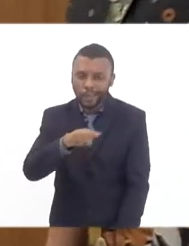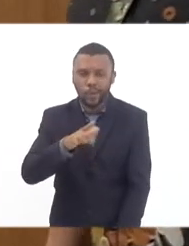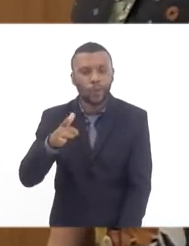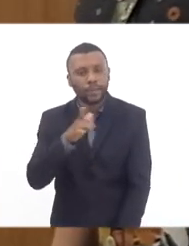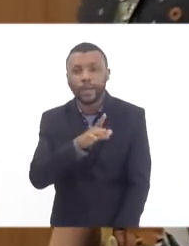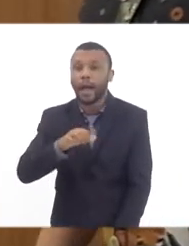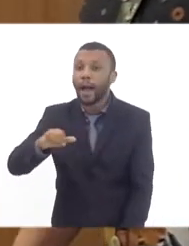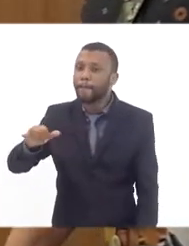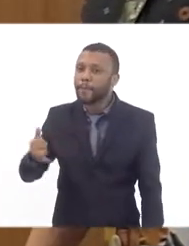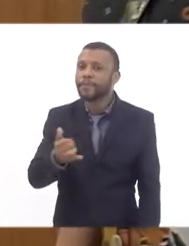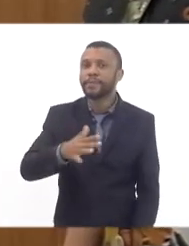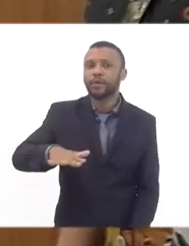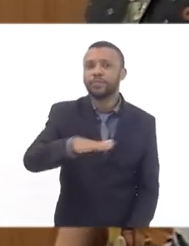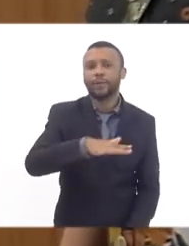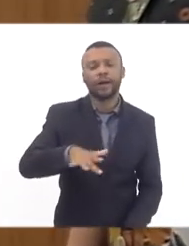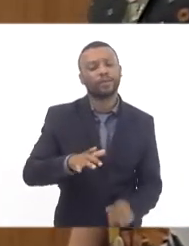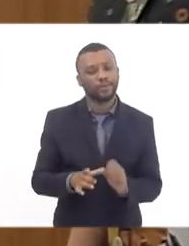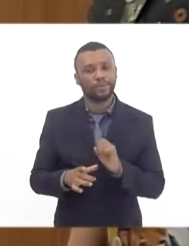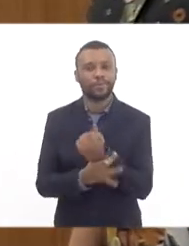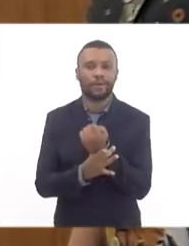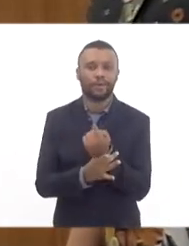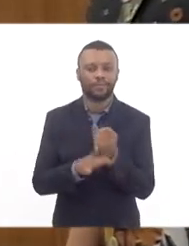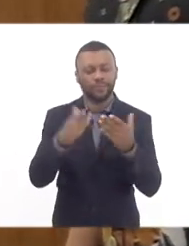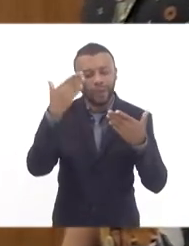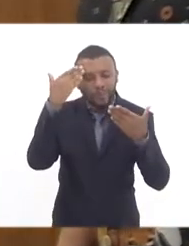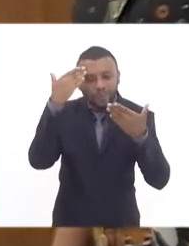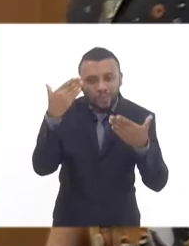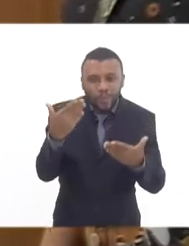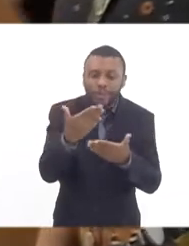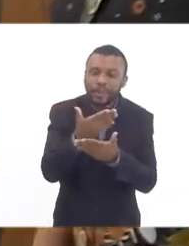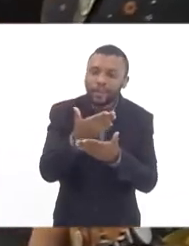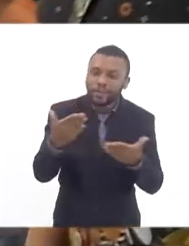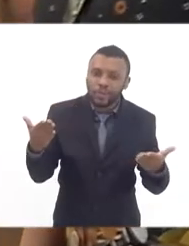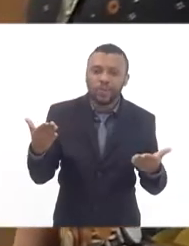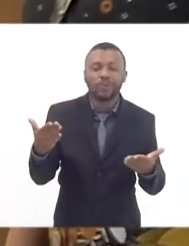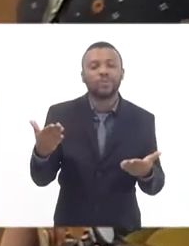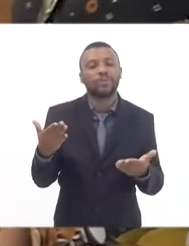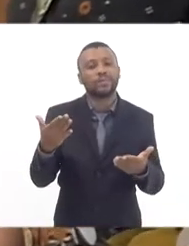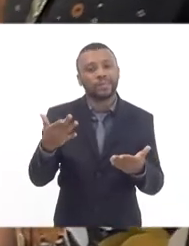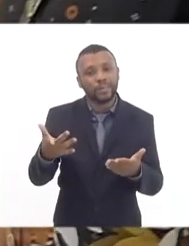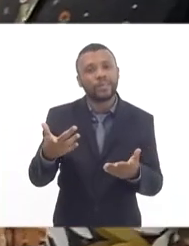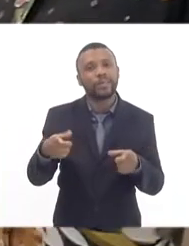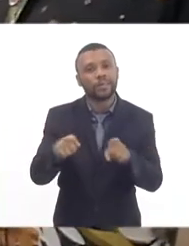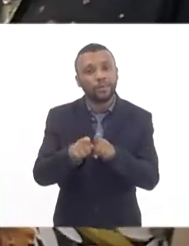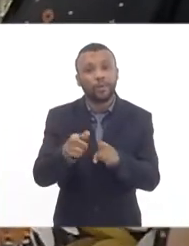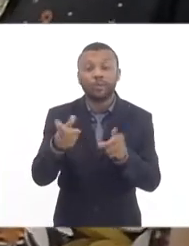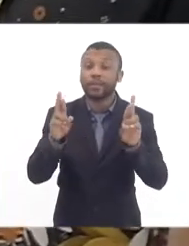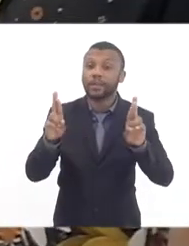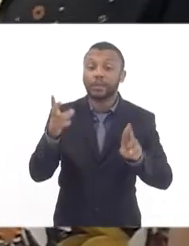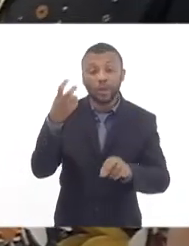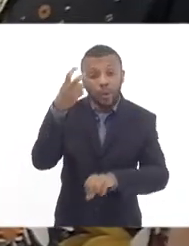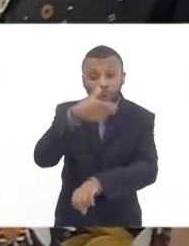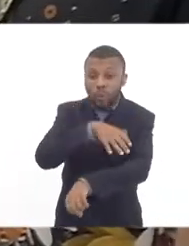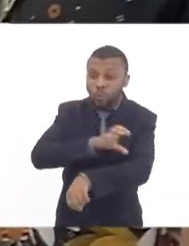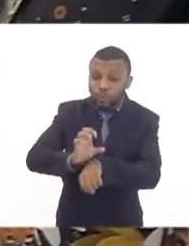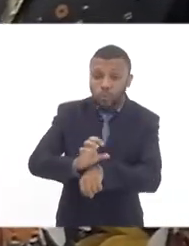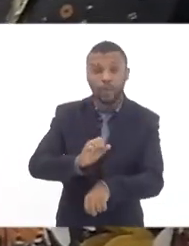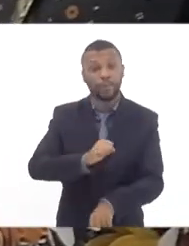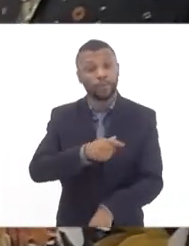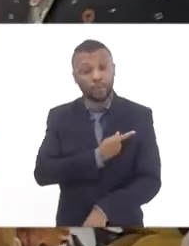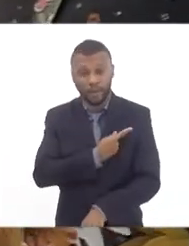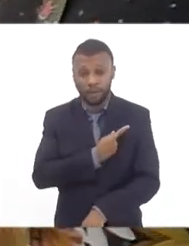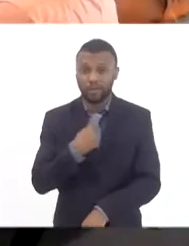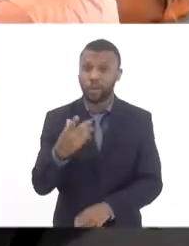Anchieta, muito obrigado à mesa. E cultura para São Gonçalo, que é o que as nossas escolas estaduais e públicas estão precisando. Muito obrigado,